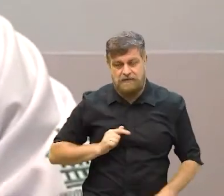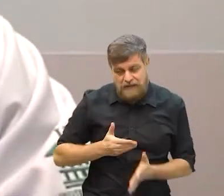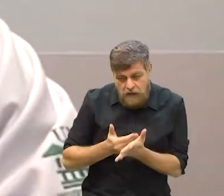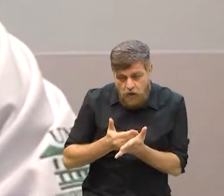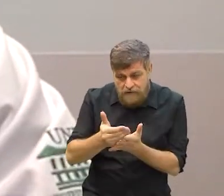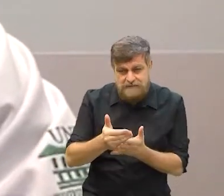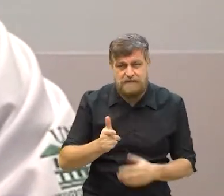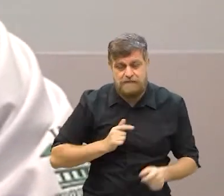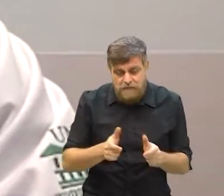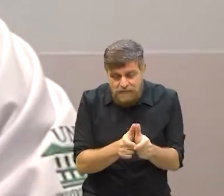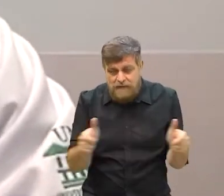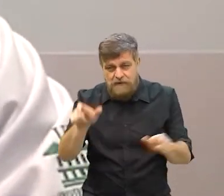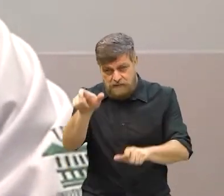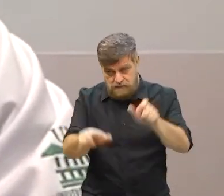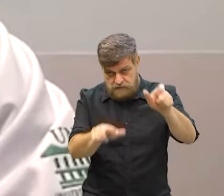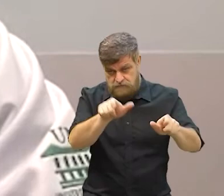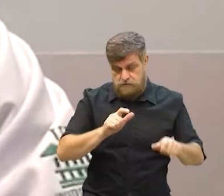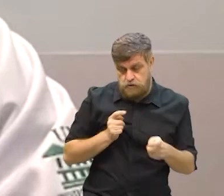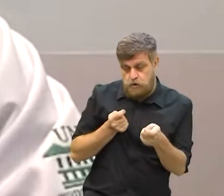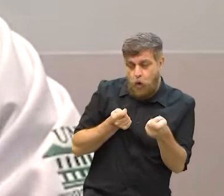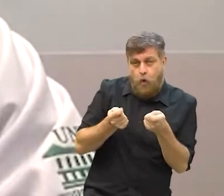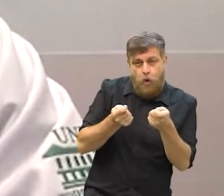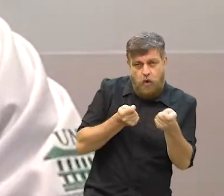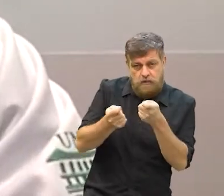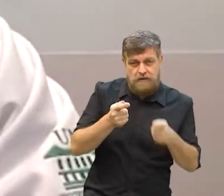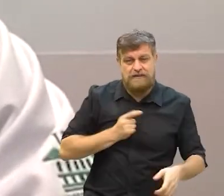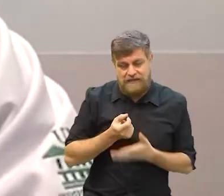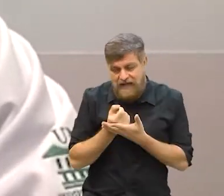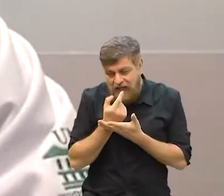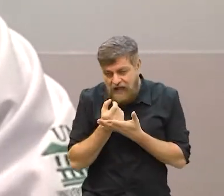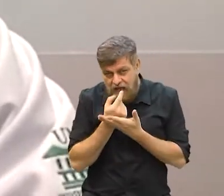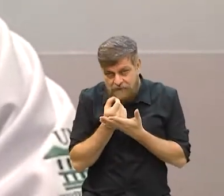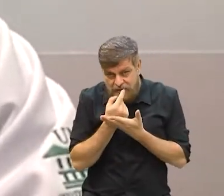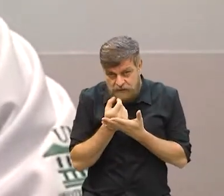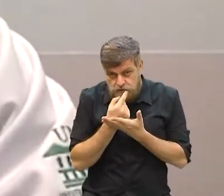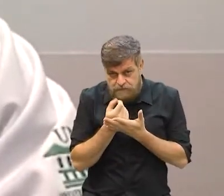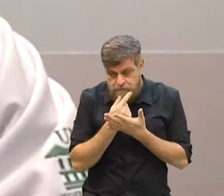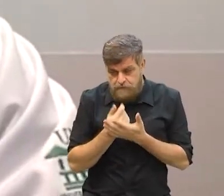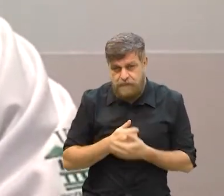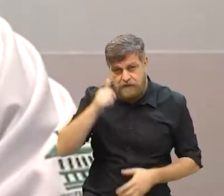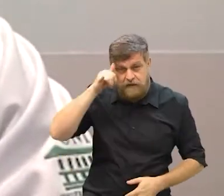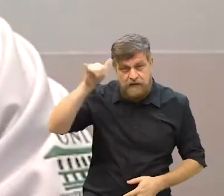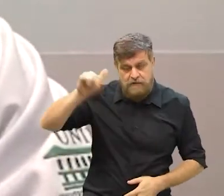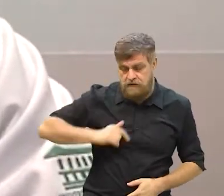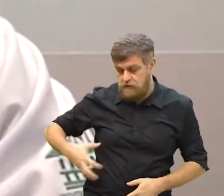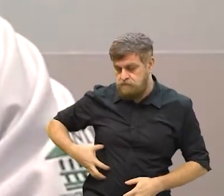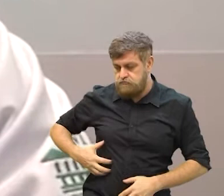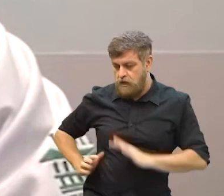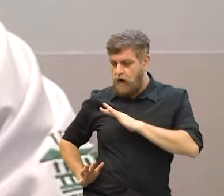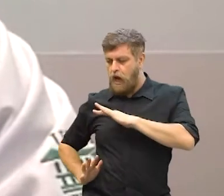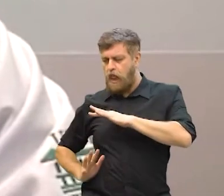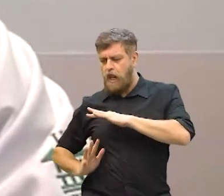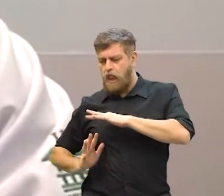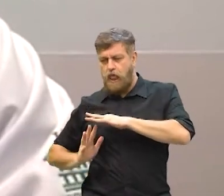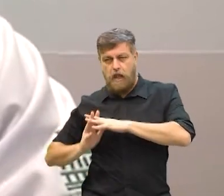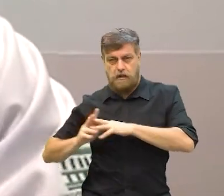isso é bem no estágio inicial. A grande maioria das pessoas, o que a gente faz é controle, ou seja, tem medicações que a gente utiliza para evitar a